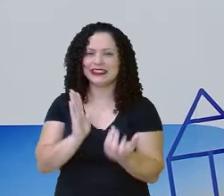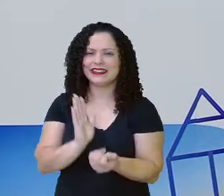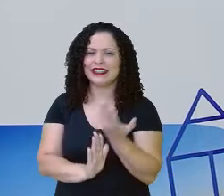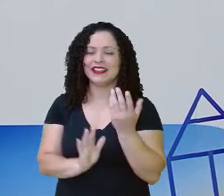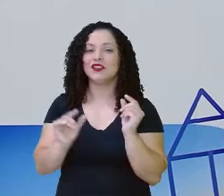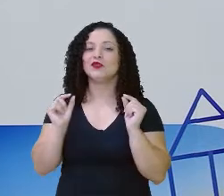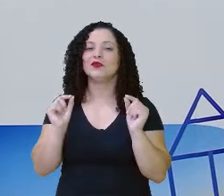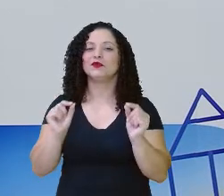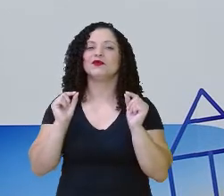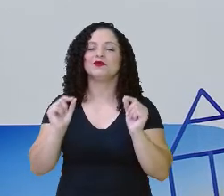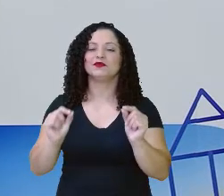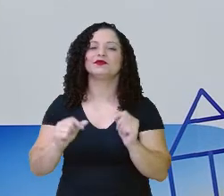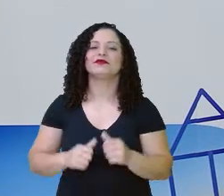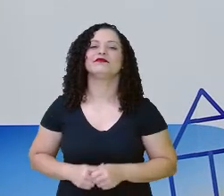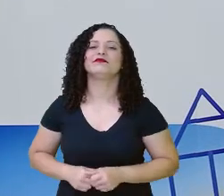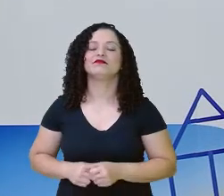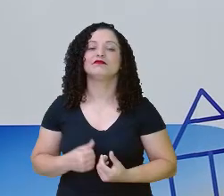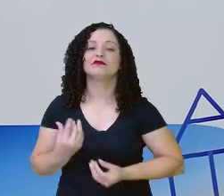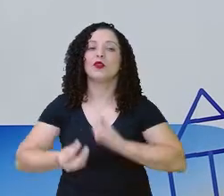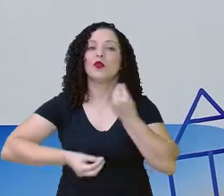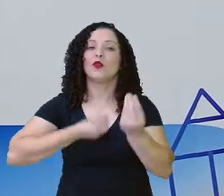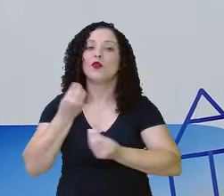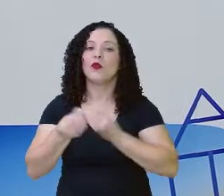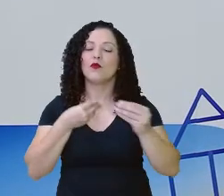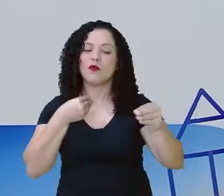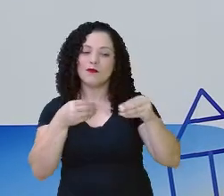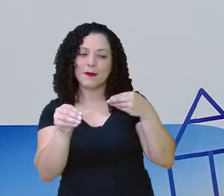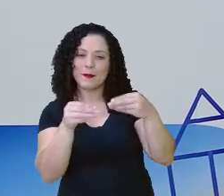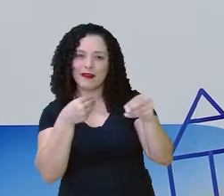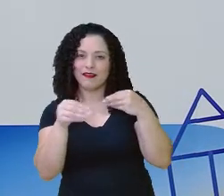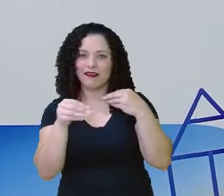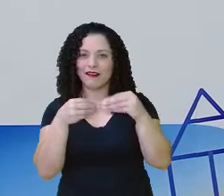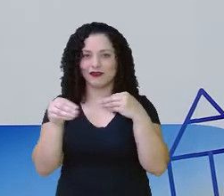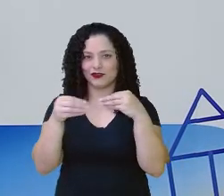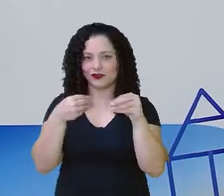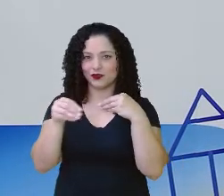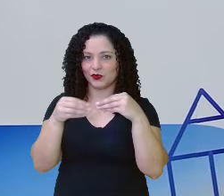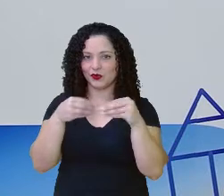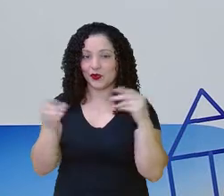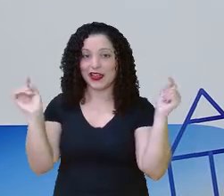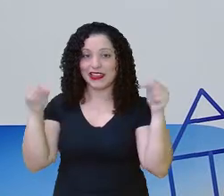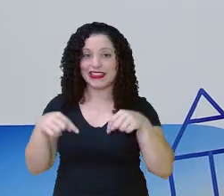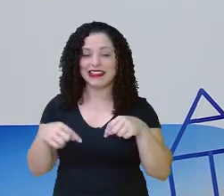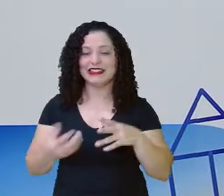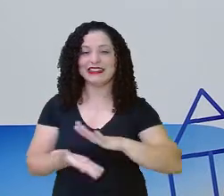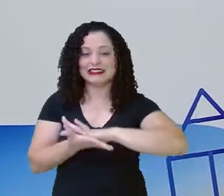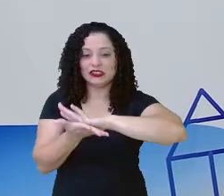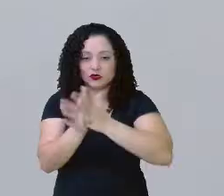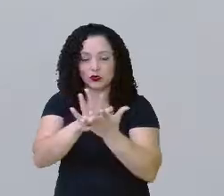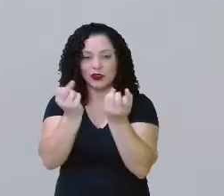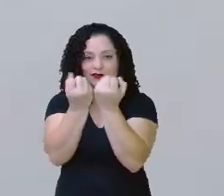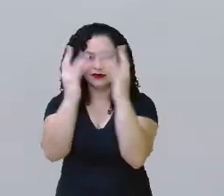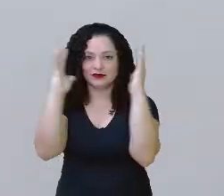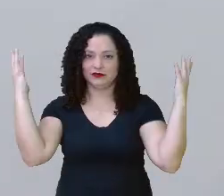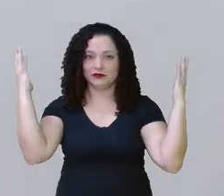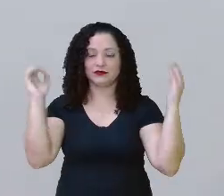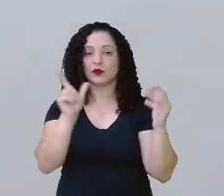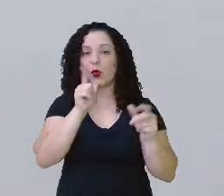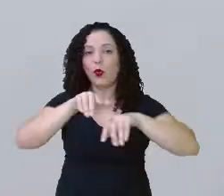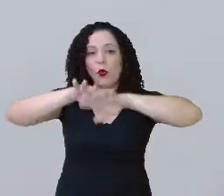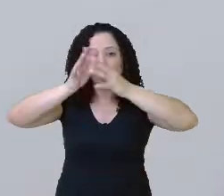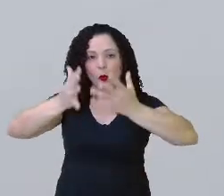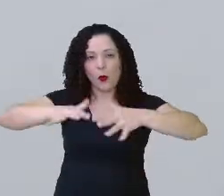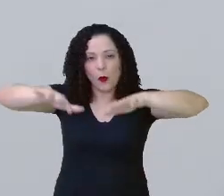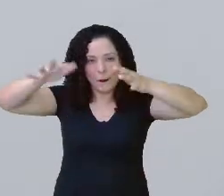falou sobre a questão de como o plástico, ele agride o meio ambiente e a gente falou dos mares. Eu